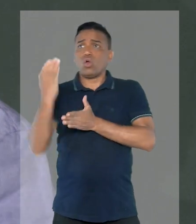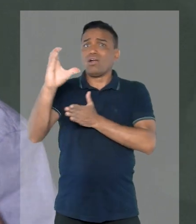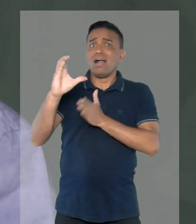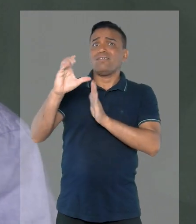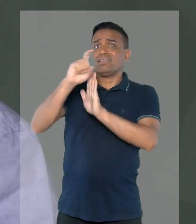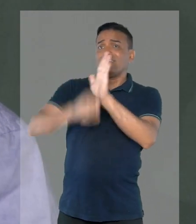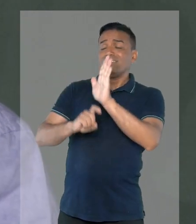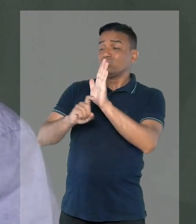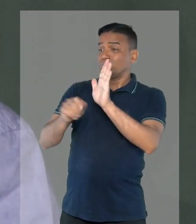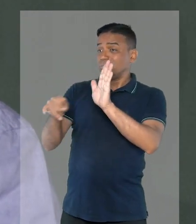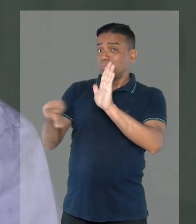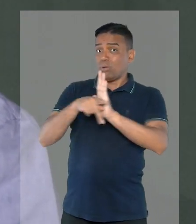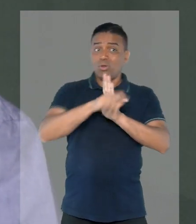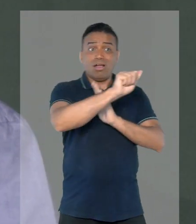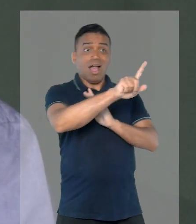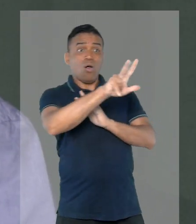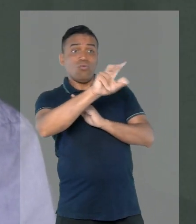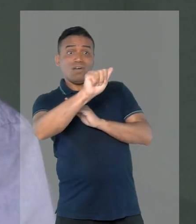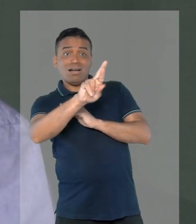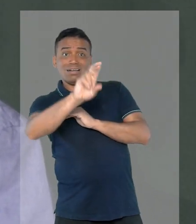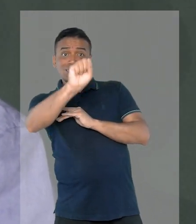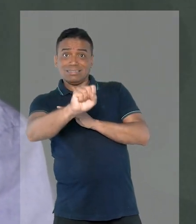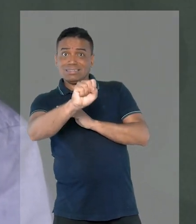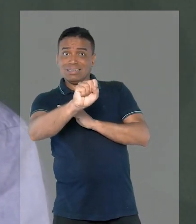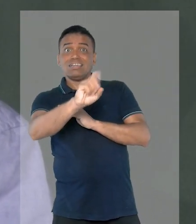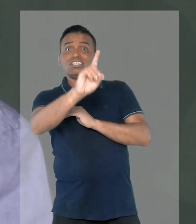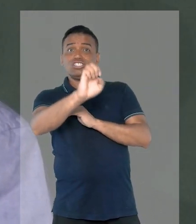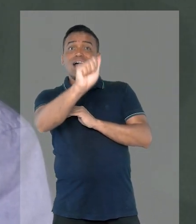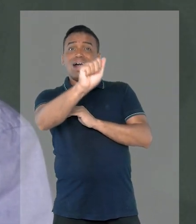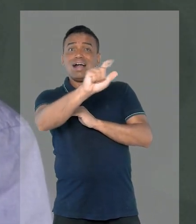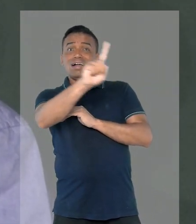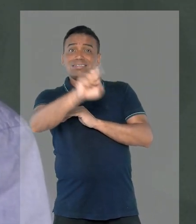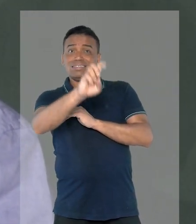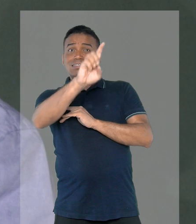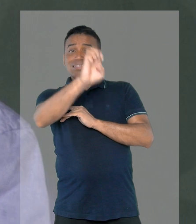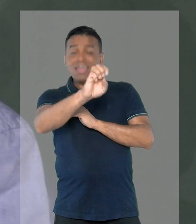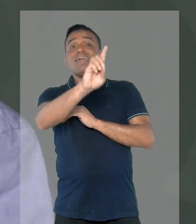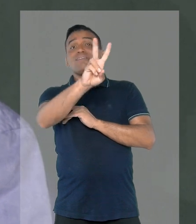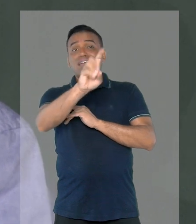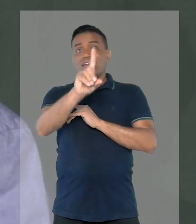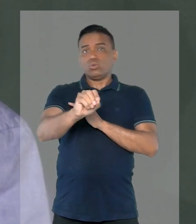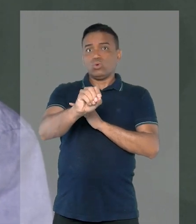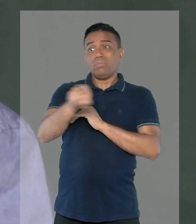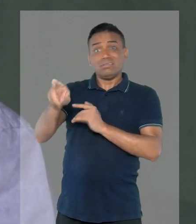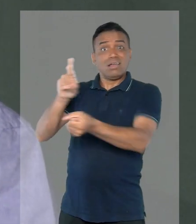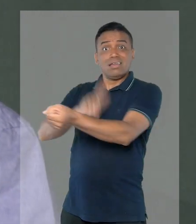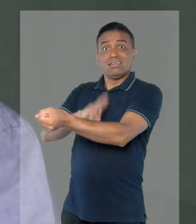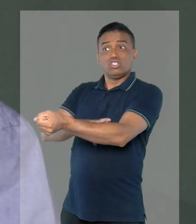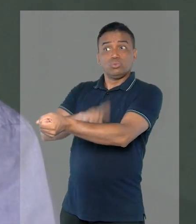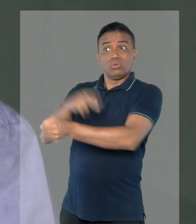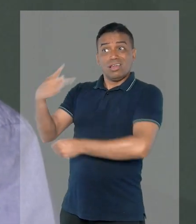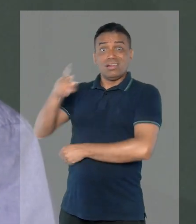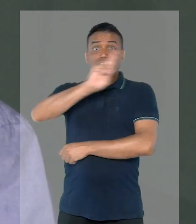questões que eu estudava no Álvares de Azevedo. O Álvares de Azevedo me interessava muito a questão do ritmo. E o Leminski tinha um ritmo muito